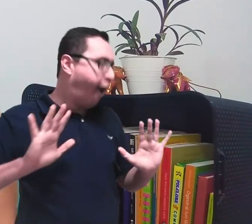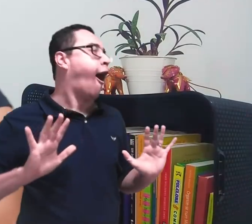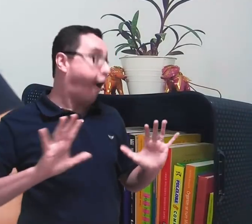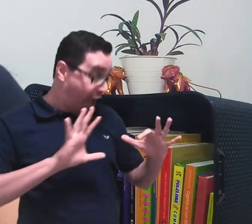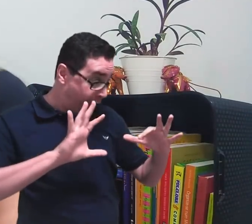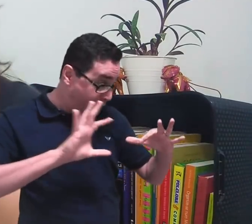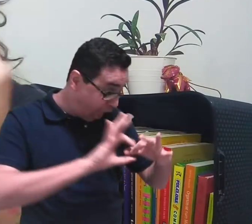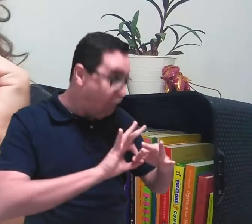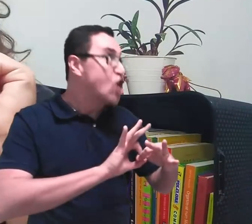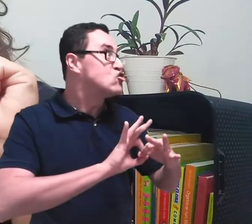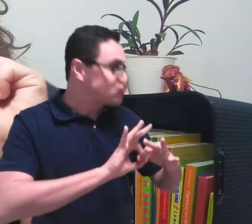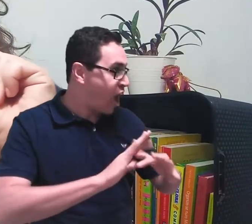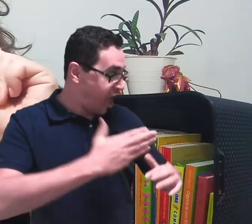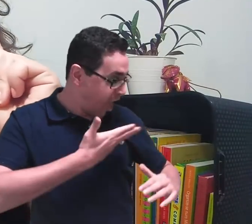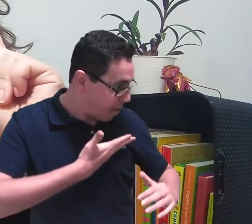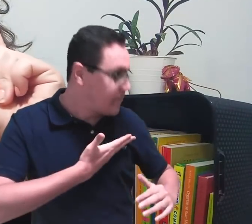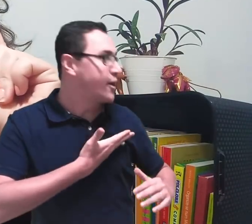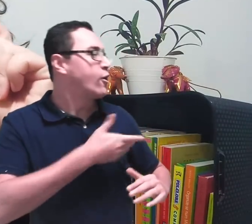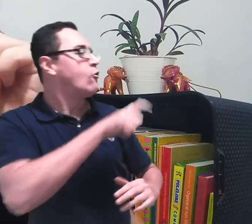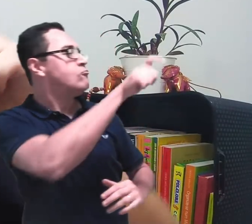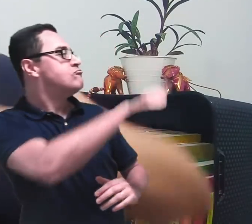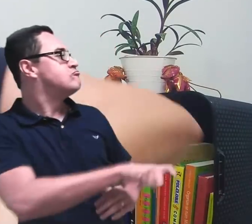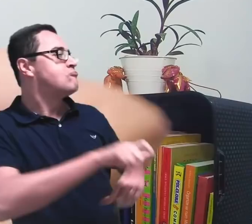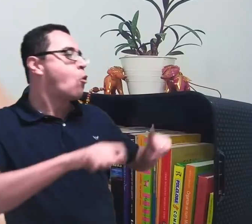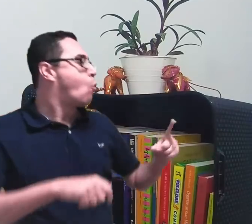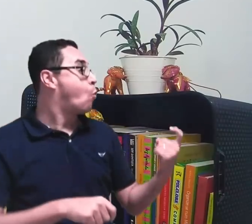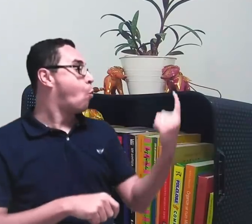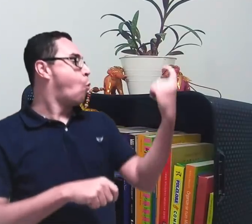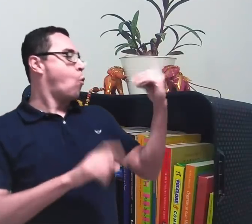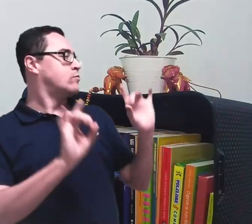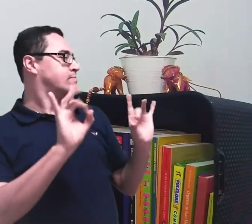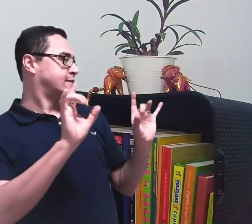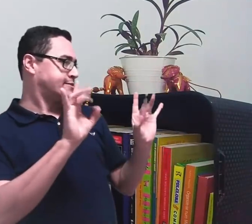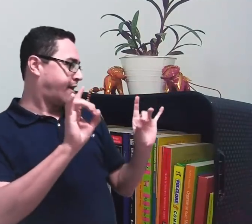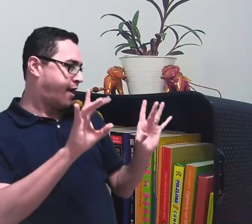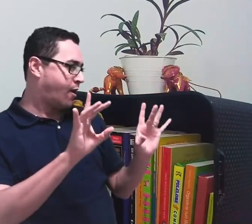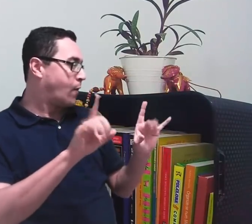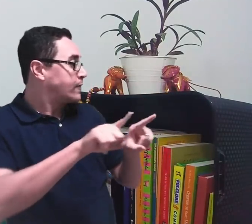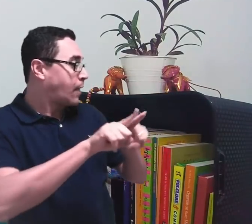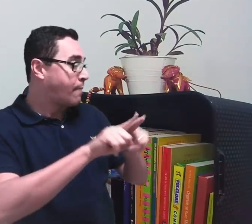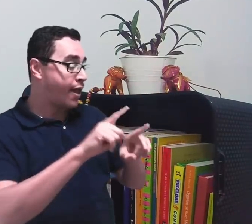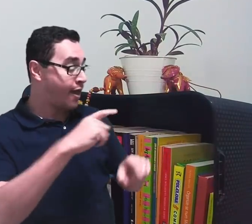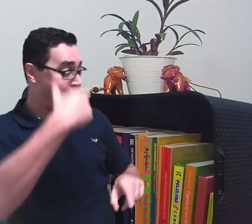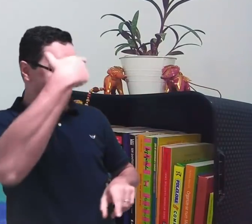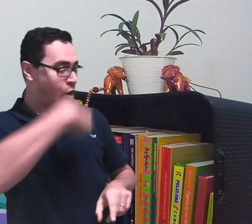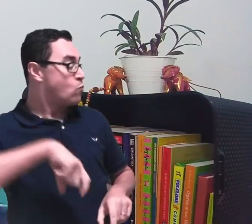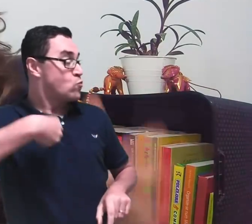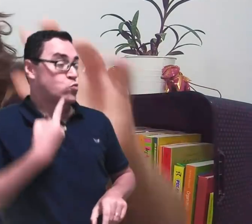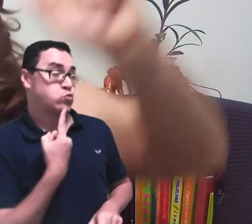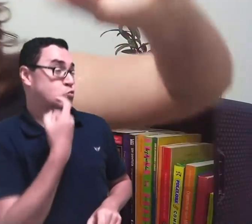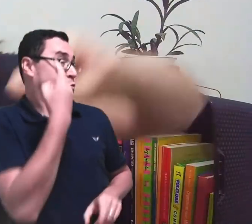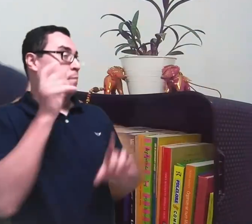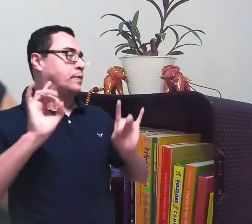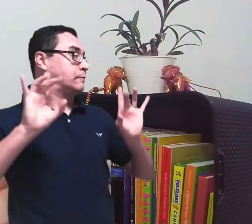mim único no mundo e eu serei única para você.